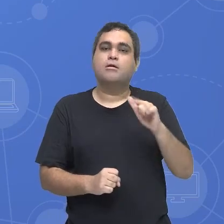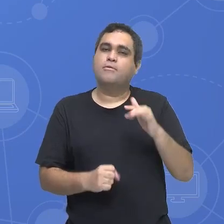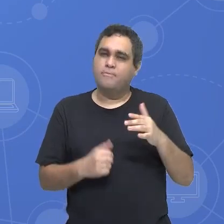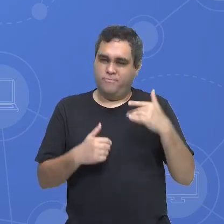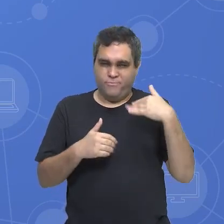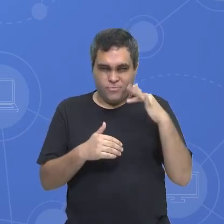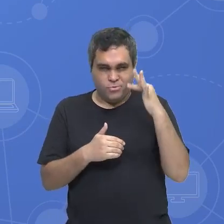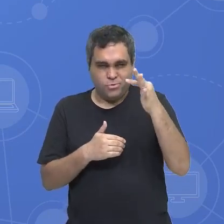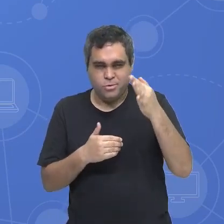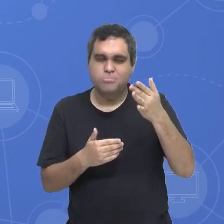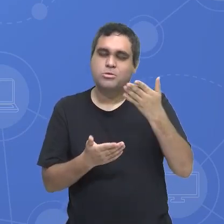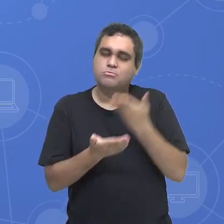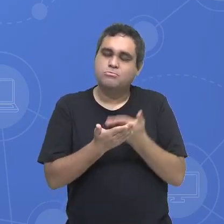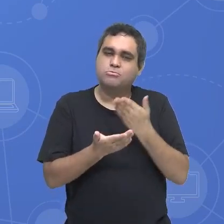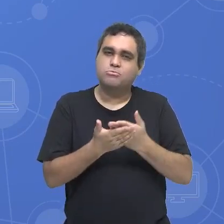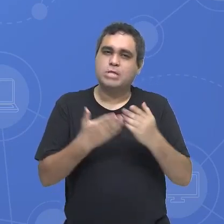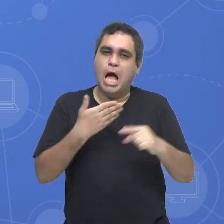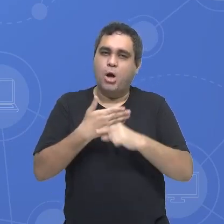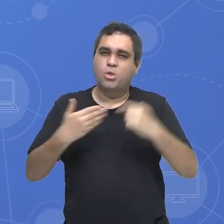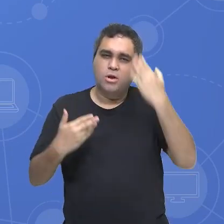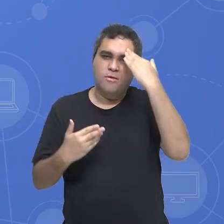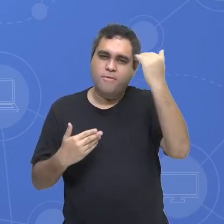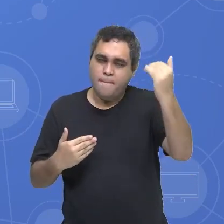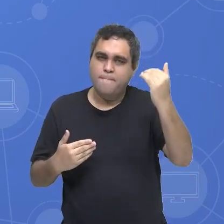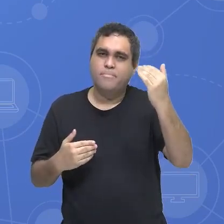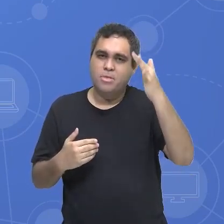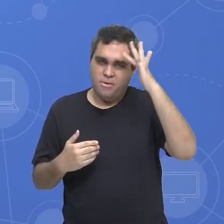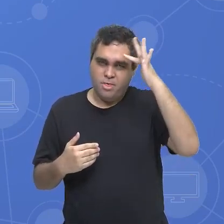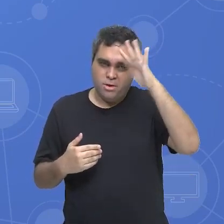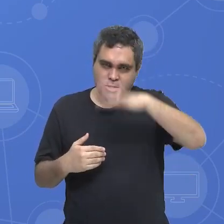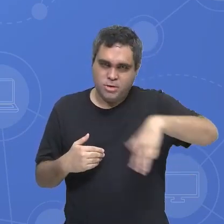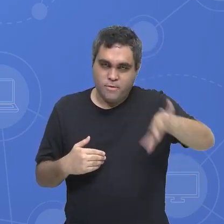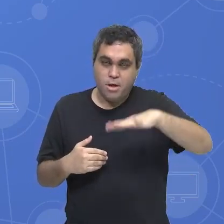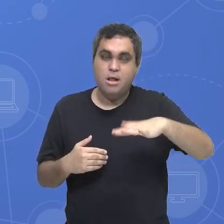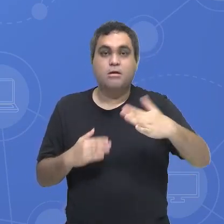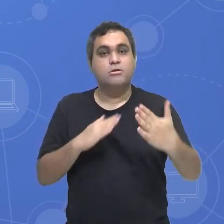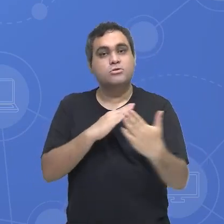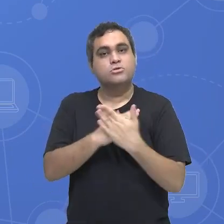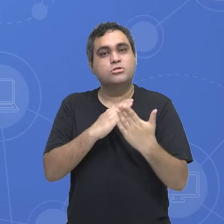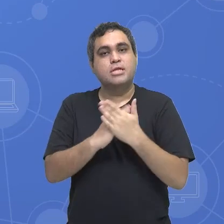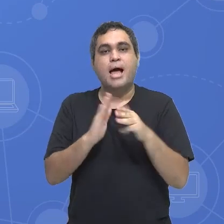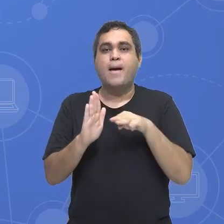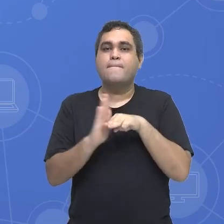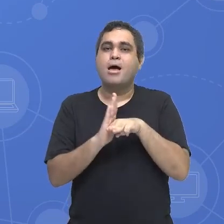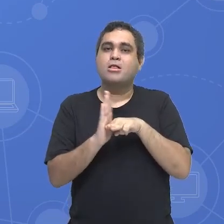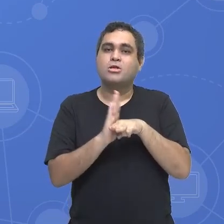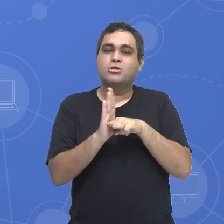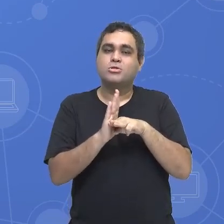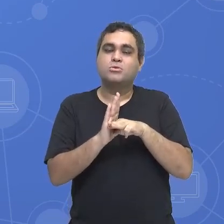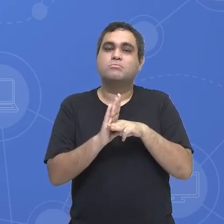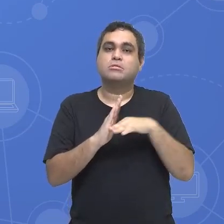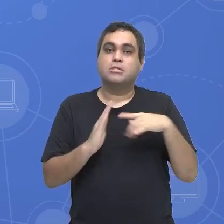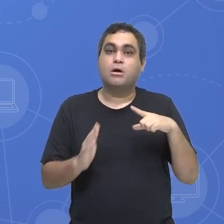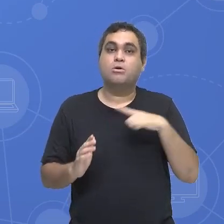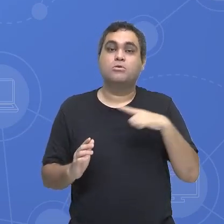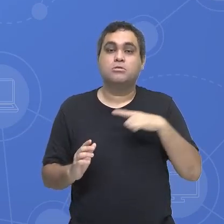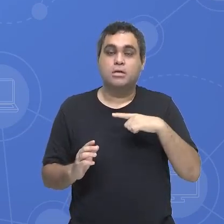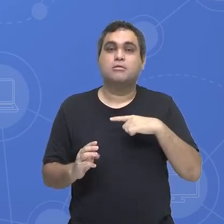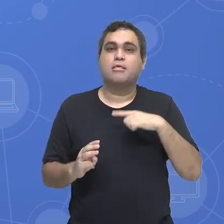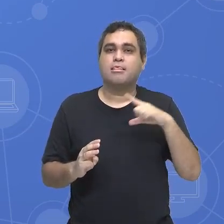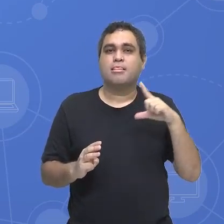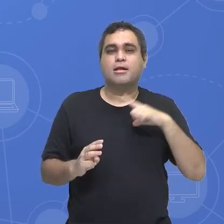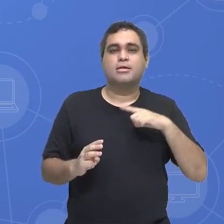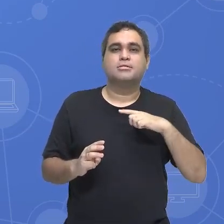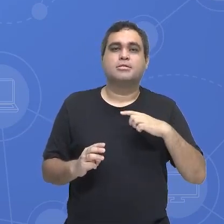vários métodos para se chegar a esse conhecimento. E um dos métodos interessantes é aquele famoso tese, antítese e síntese,